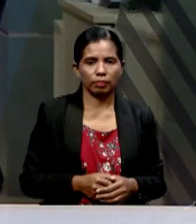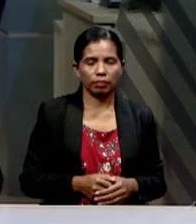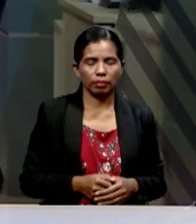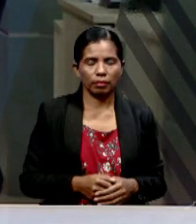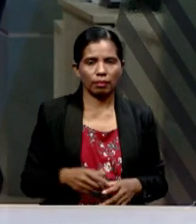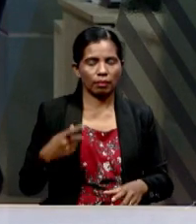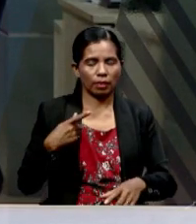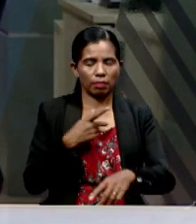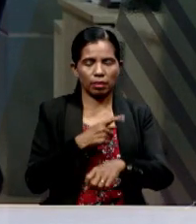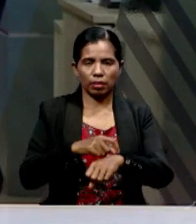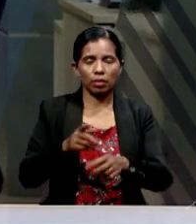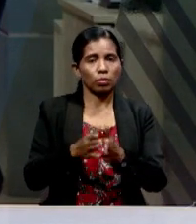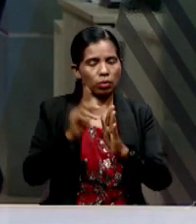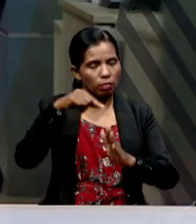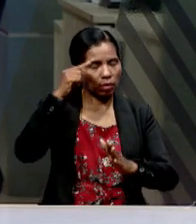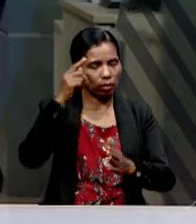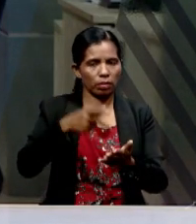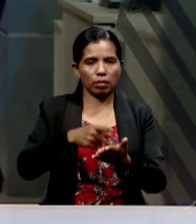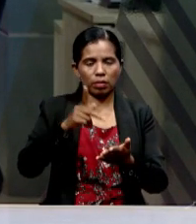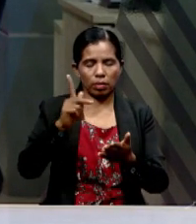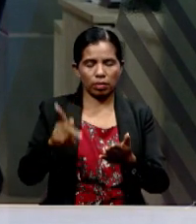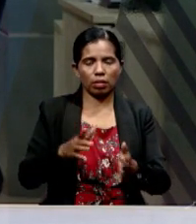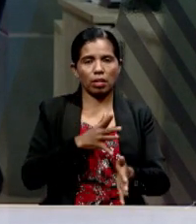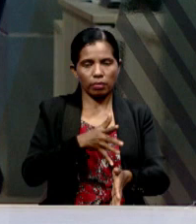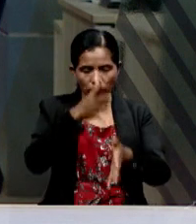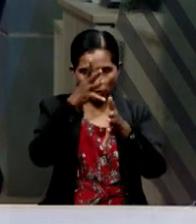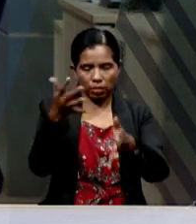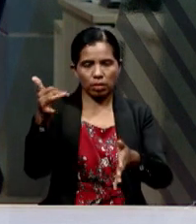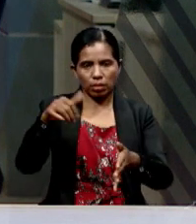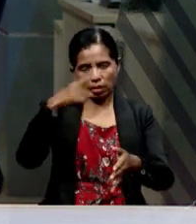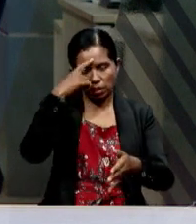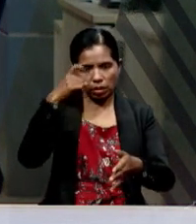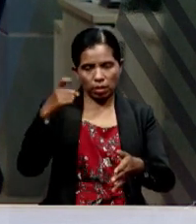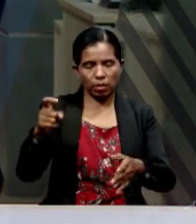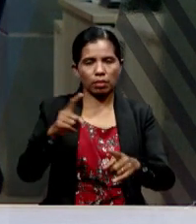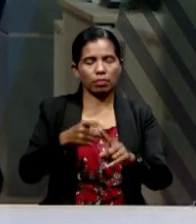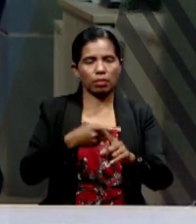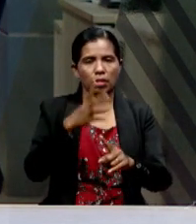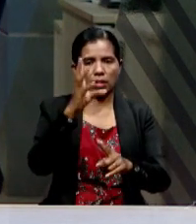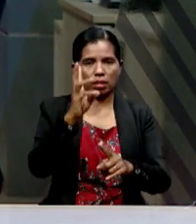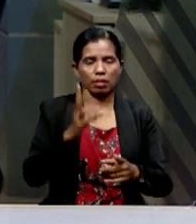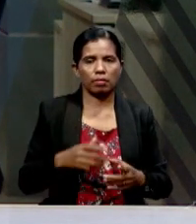Parlamento Nasional husu governo atu halo pagamento ba idoso sira tamba liona fulang neng.